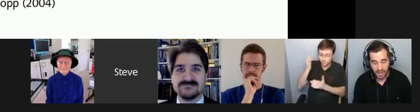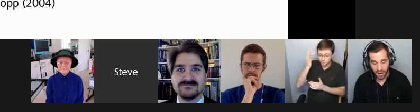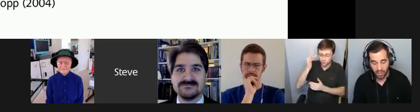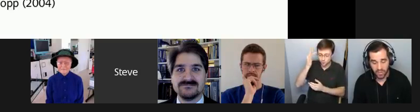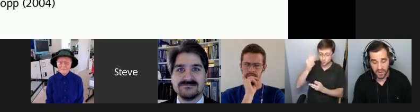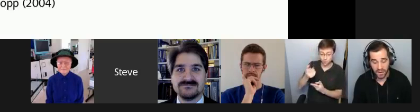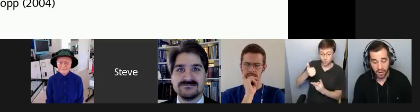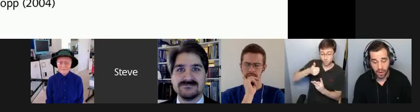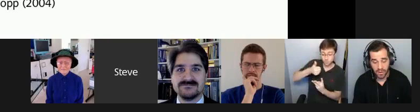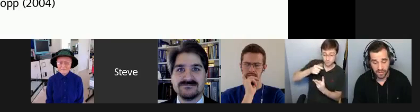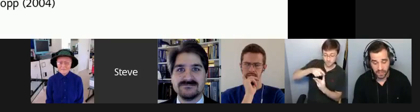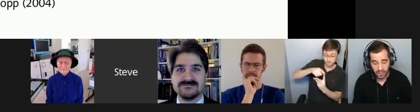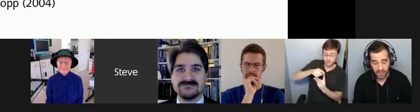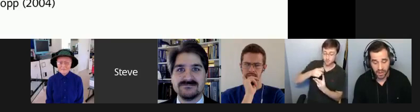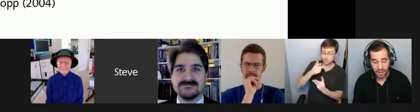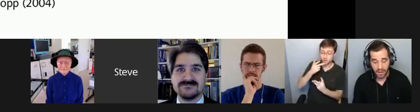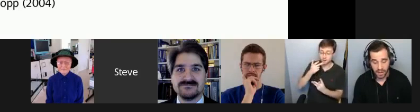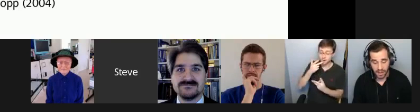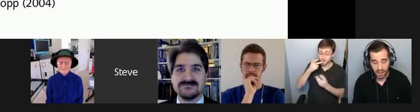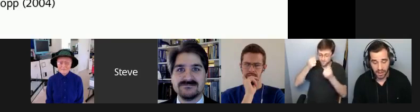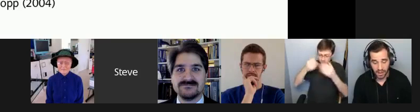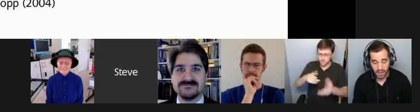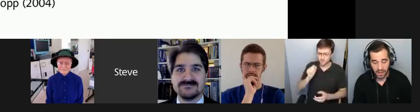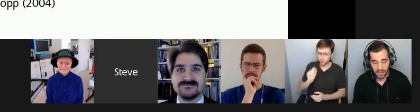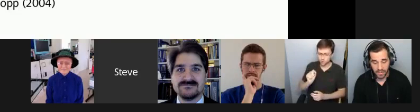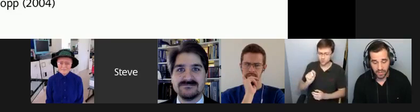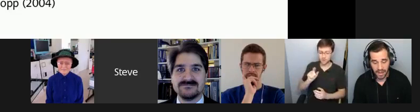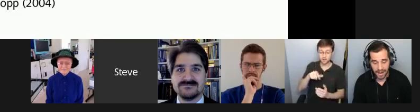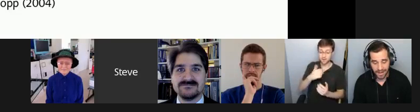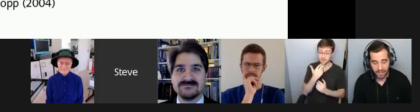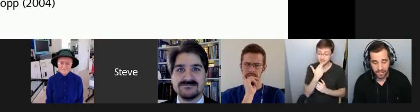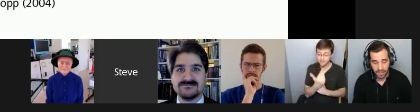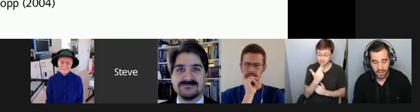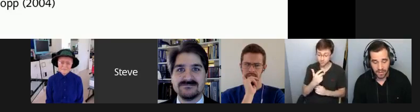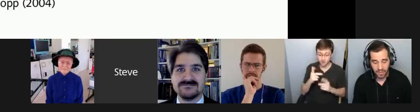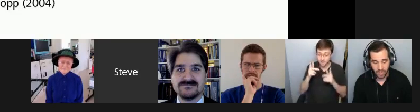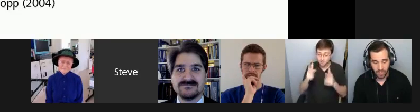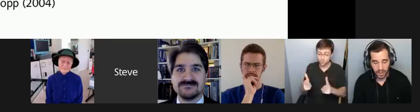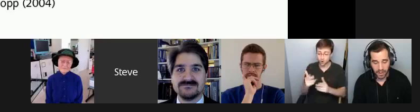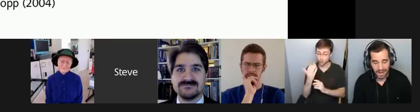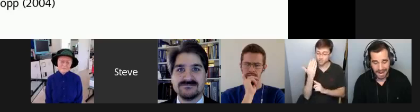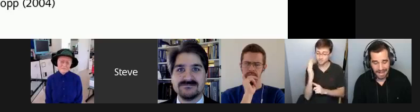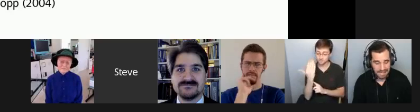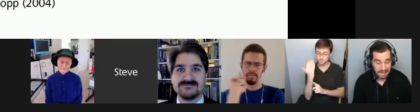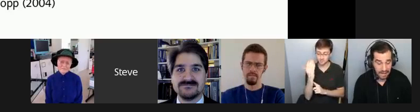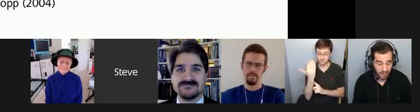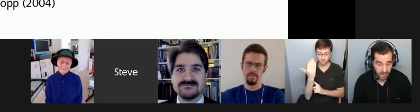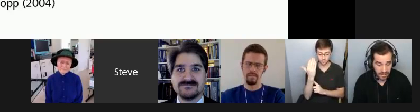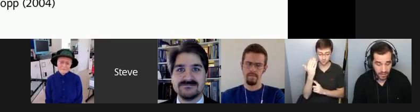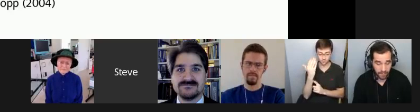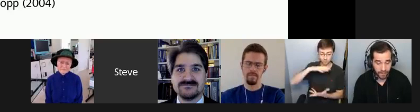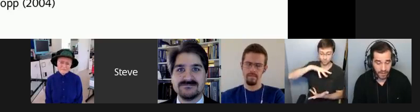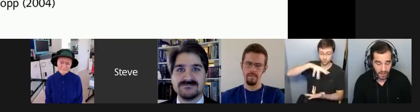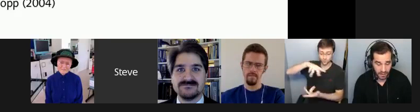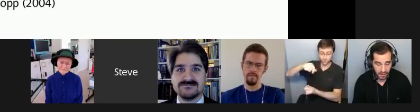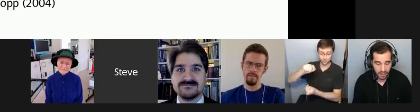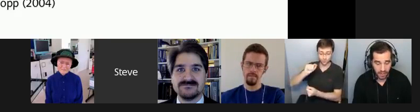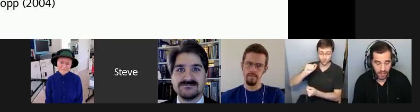Sócrates e alguns filósofos que estudaram sobre as línguas.